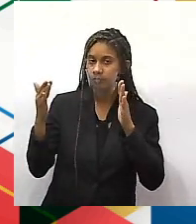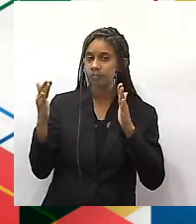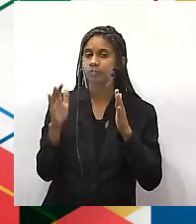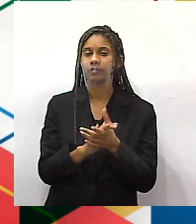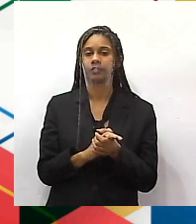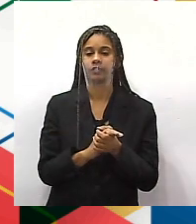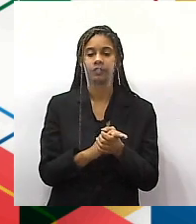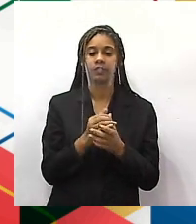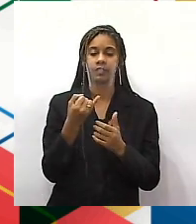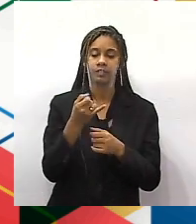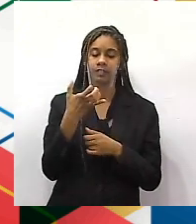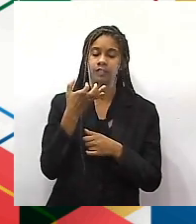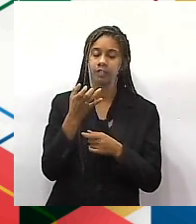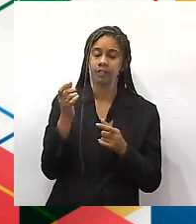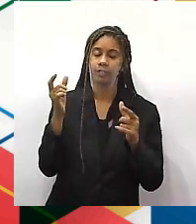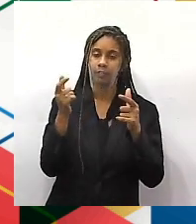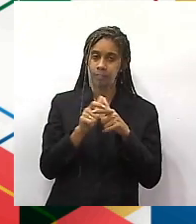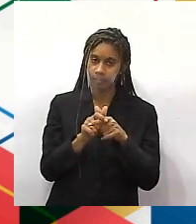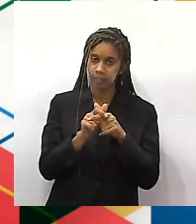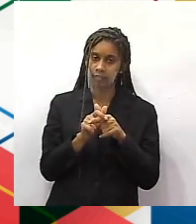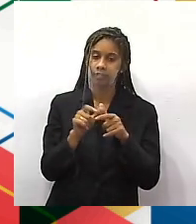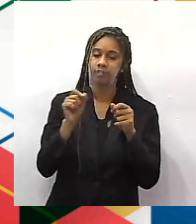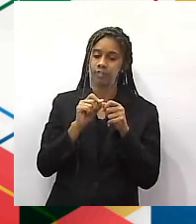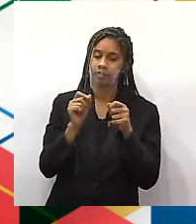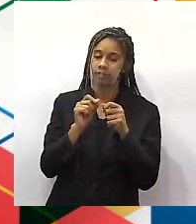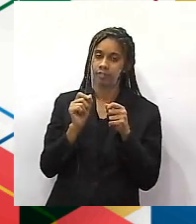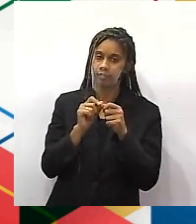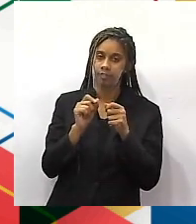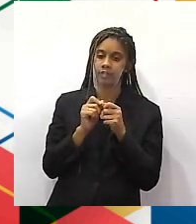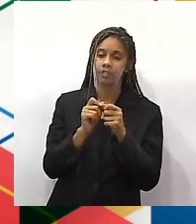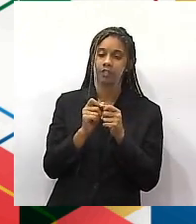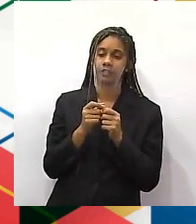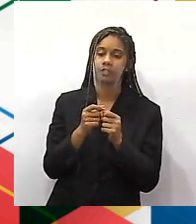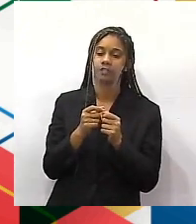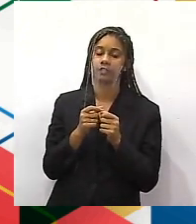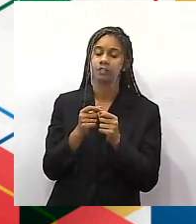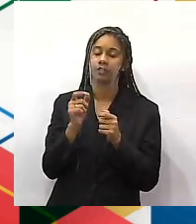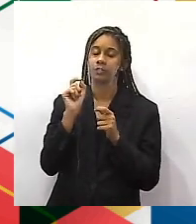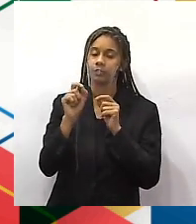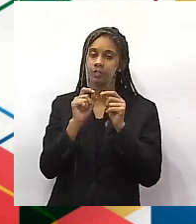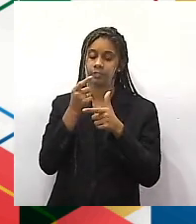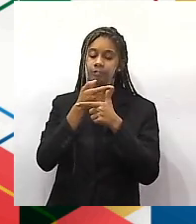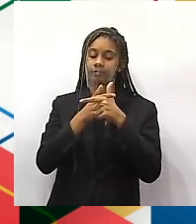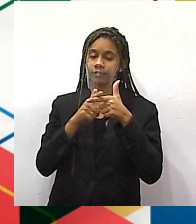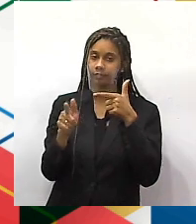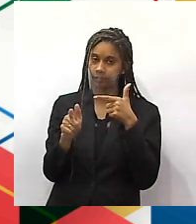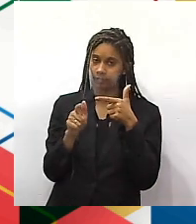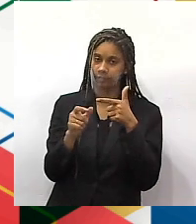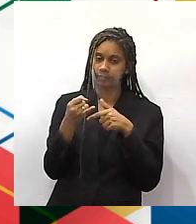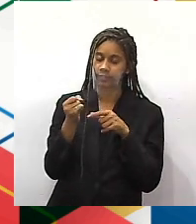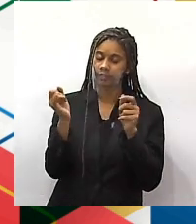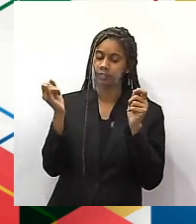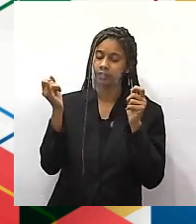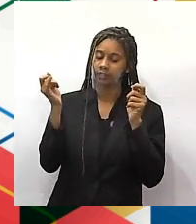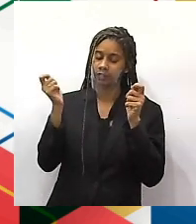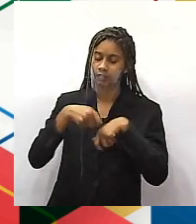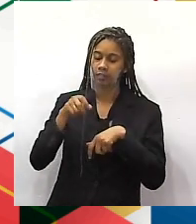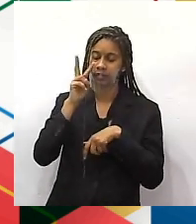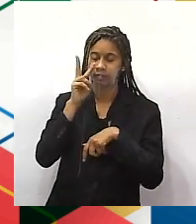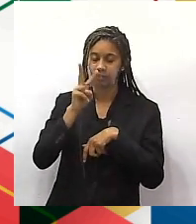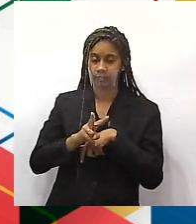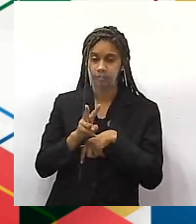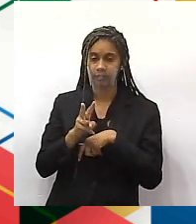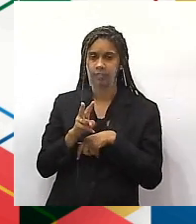ali, então a gente precisa fazer a operação contrária, né? Que é a divisão. Aí você pode também observar qual é o valor que foi